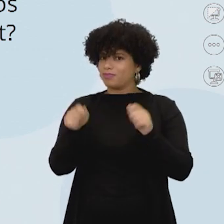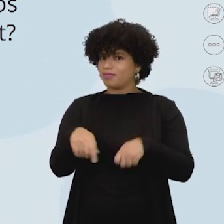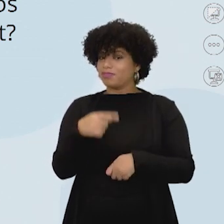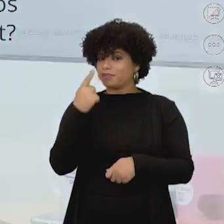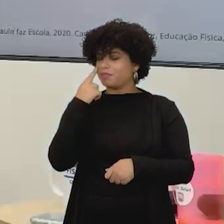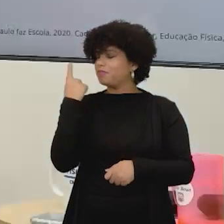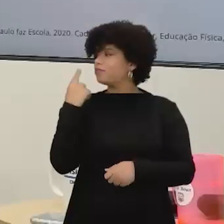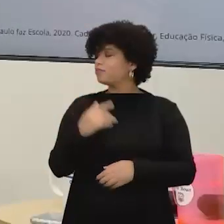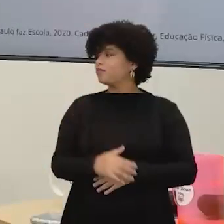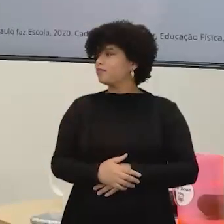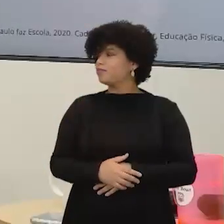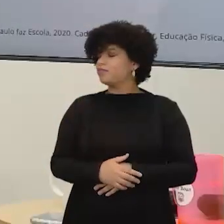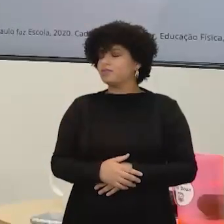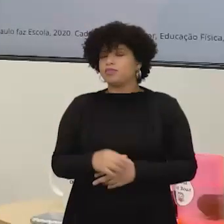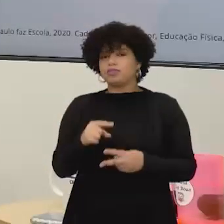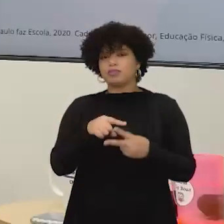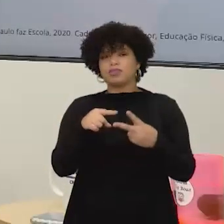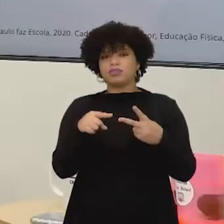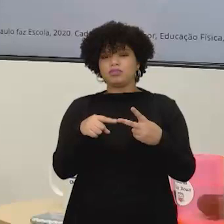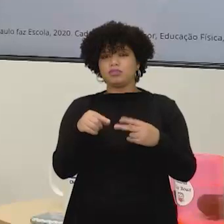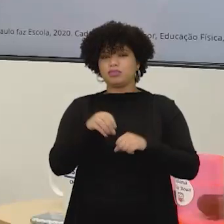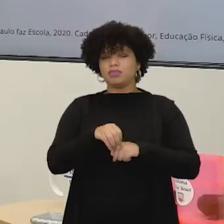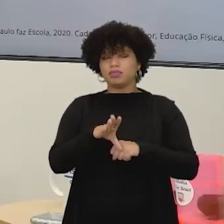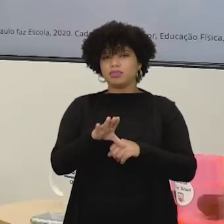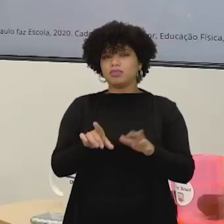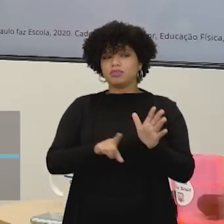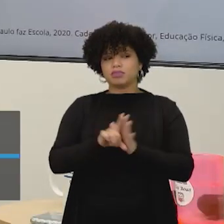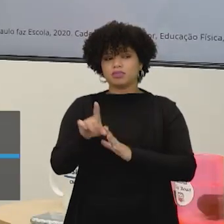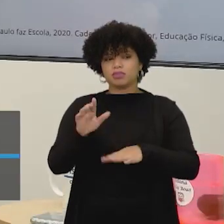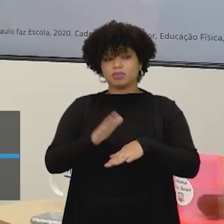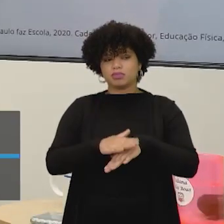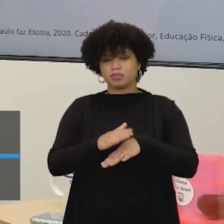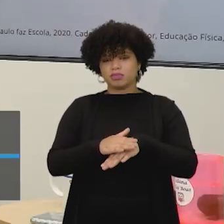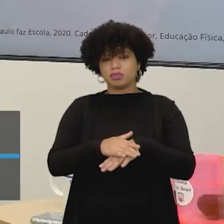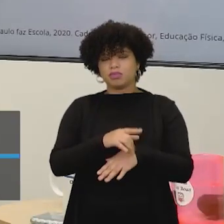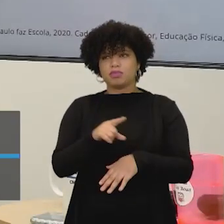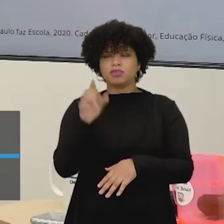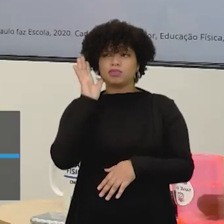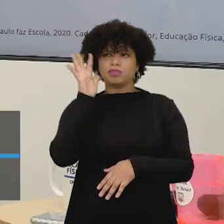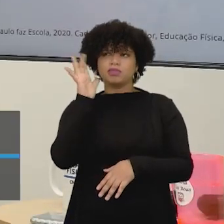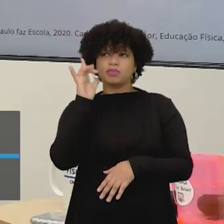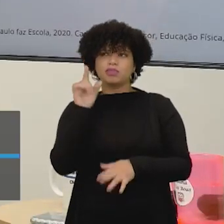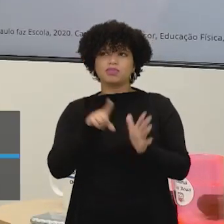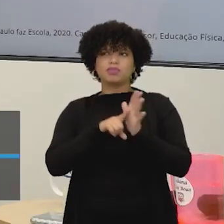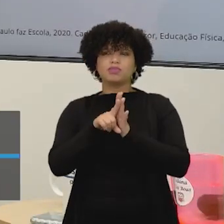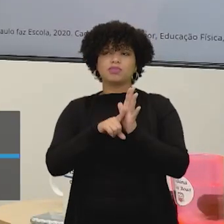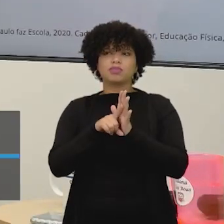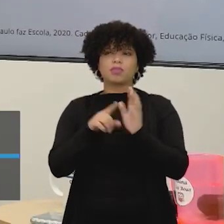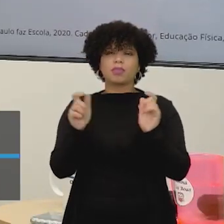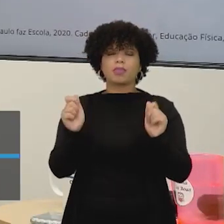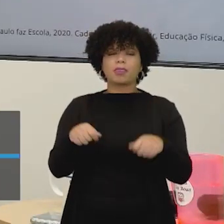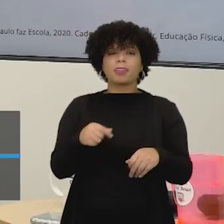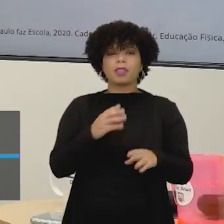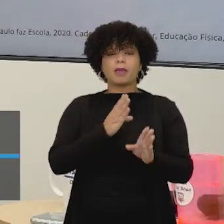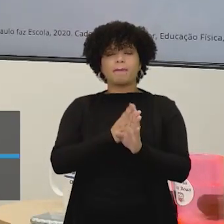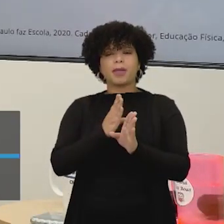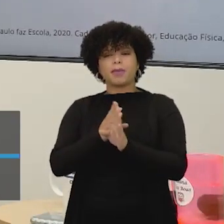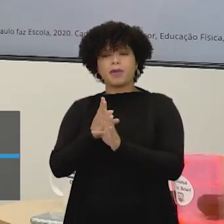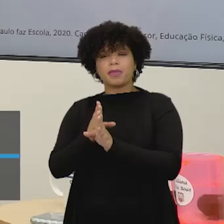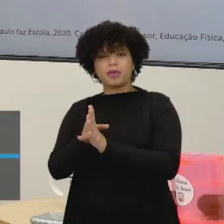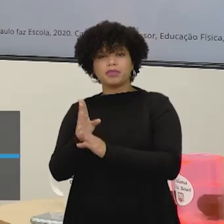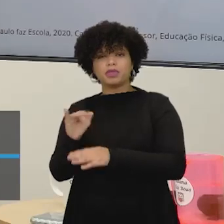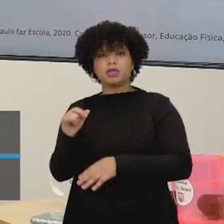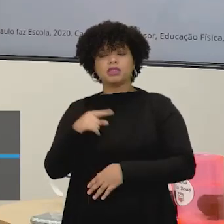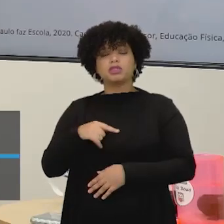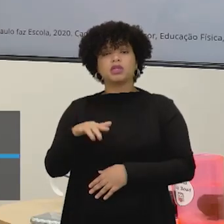livres para elaborarem aí as questões para pesquisa. O importante é identificar se